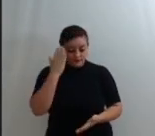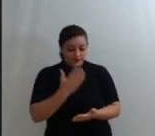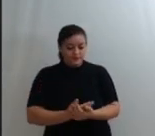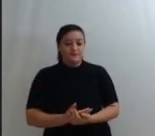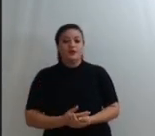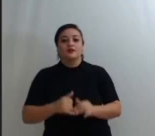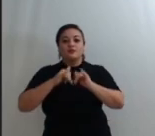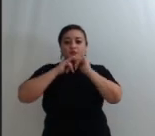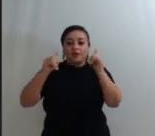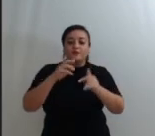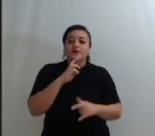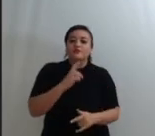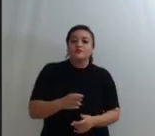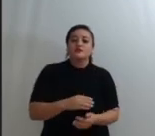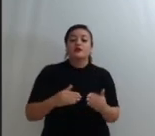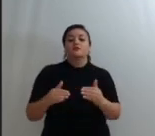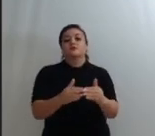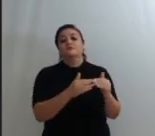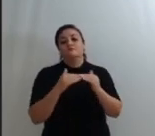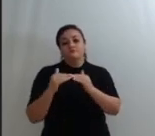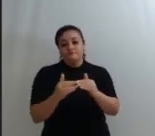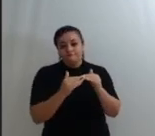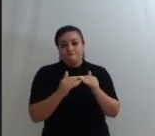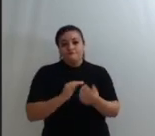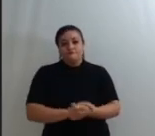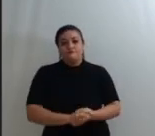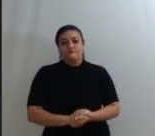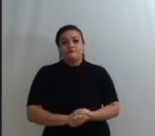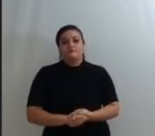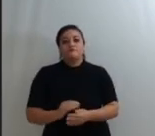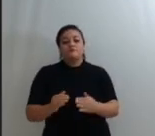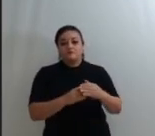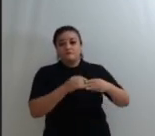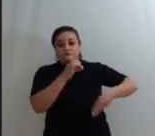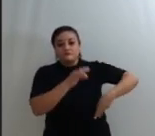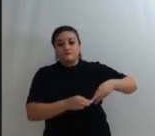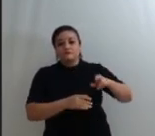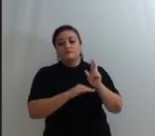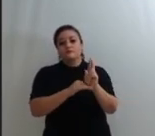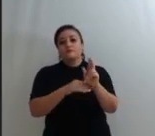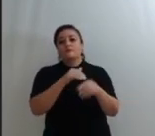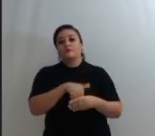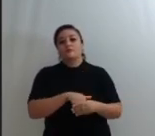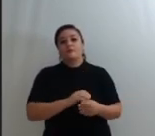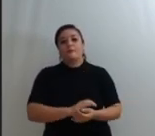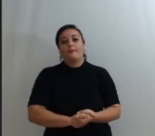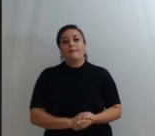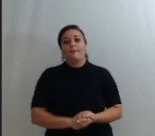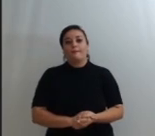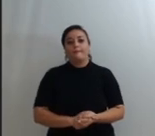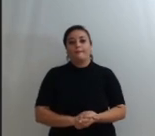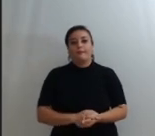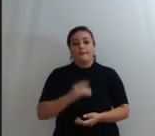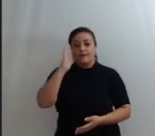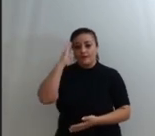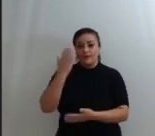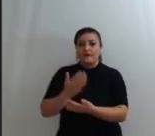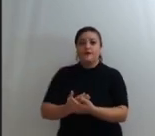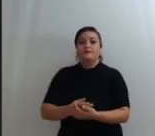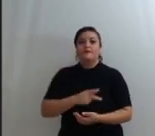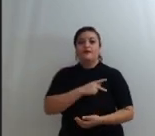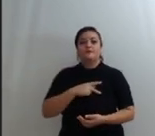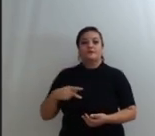proclamado o resultado por unanimidade nos termos do voto do ilustre relator. Obrigado, senhor presidente. Obrigado, doutor